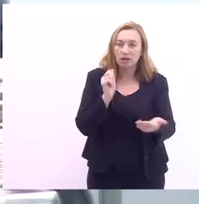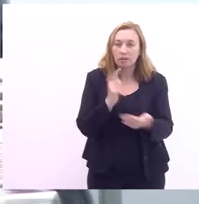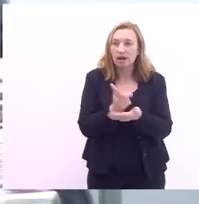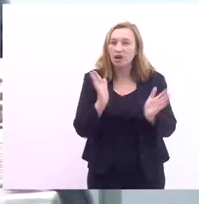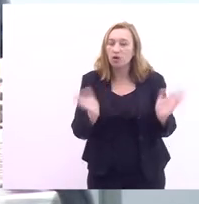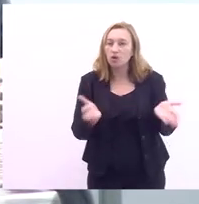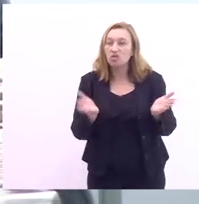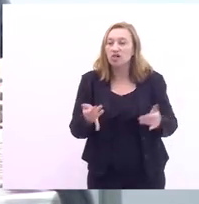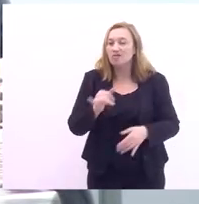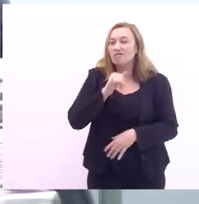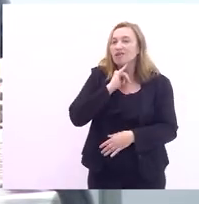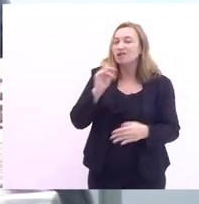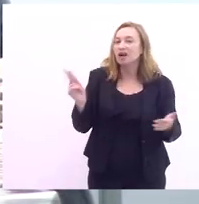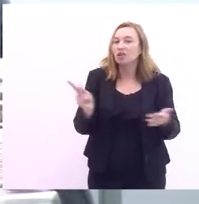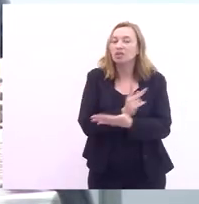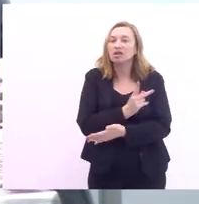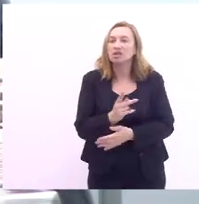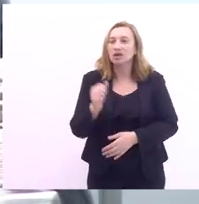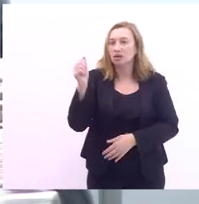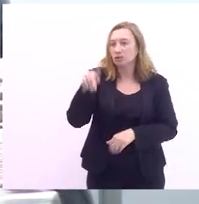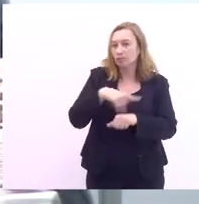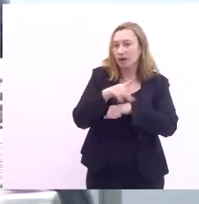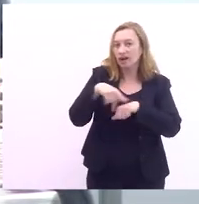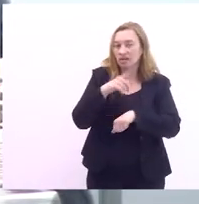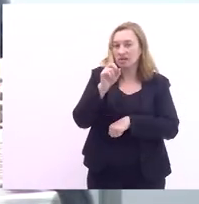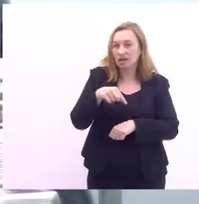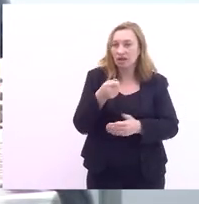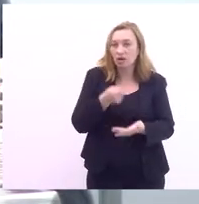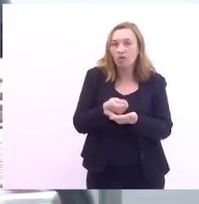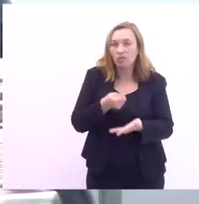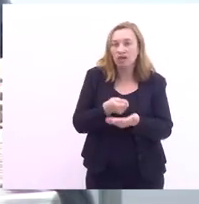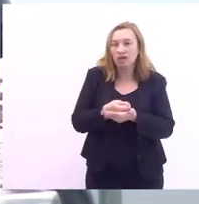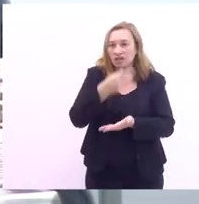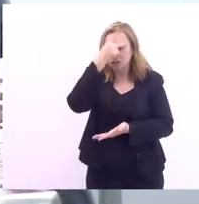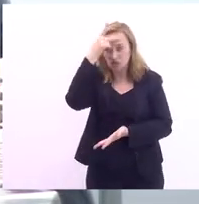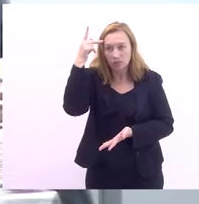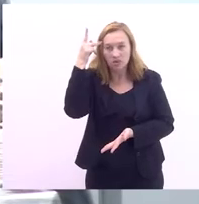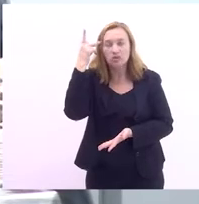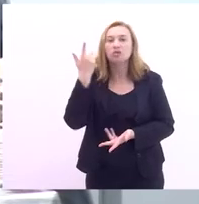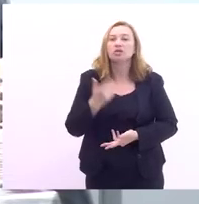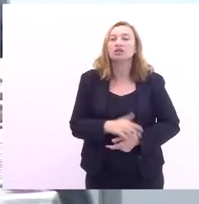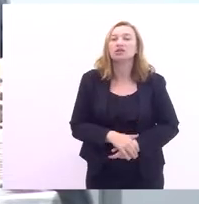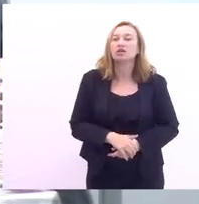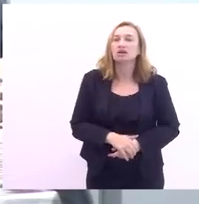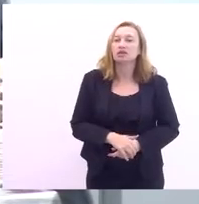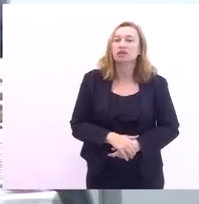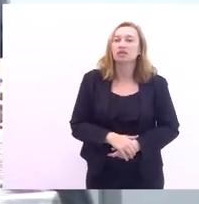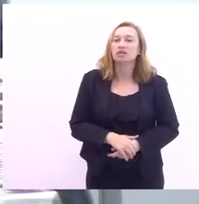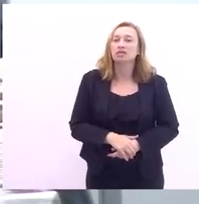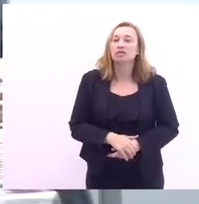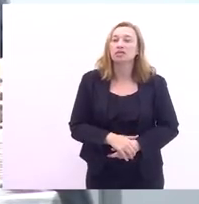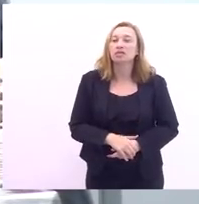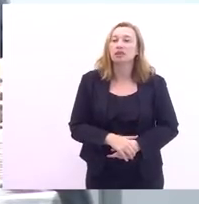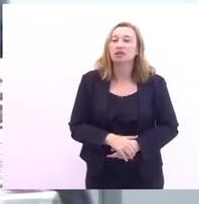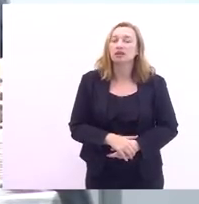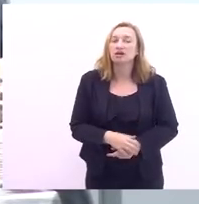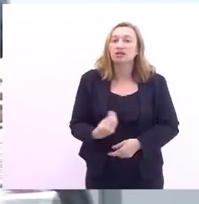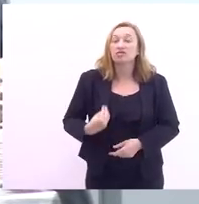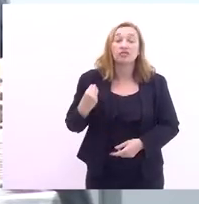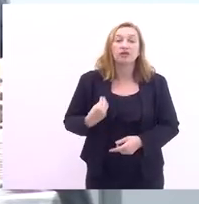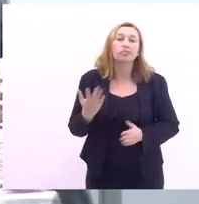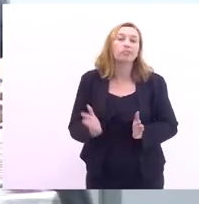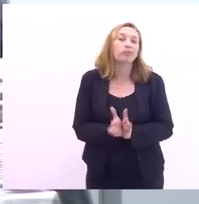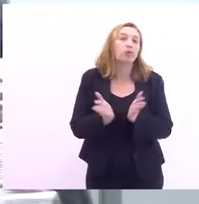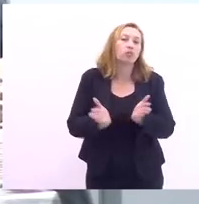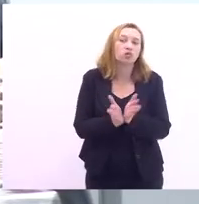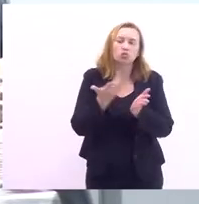Infelizmente, o que a gente vê hoje acontecer no nosso país é a conta de energia, obrigando as pessoas, né, a viverem situações de calamidade, né,